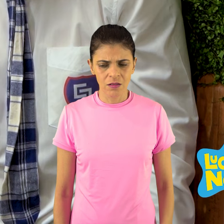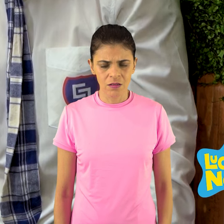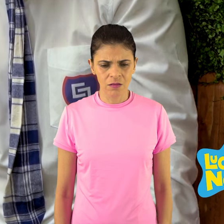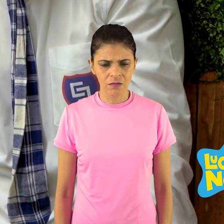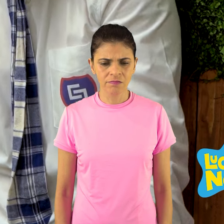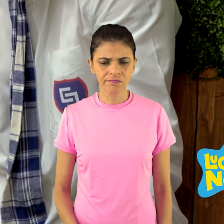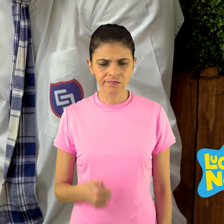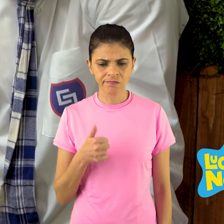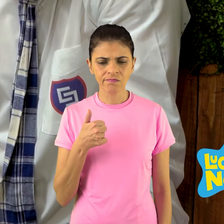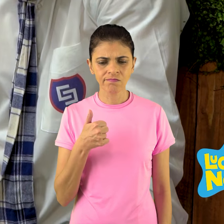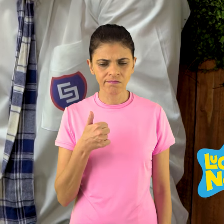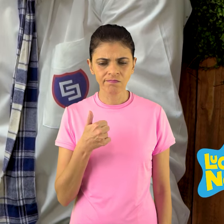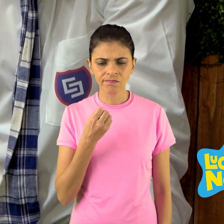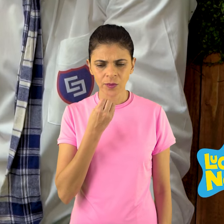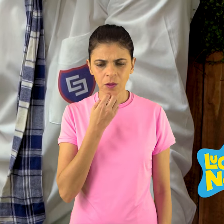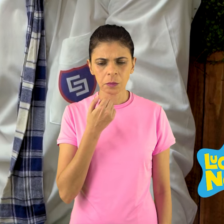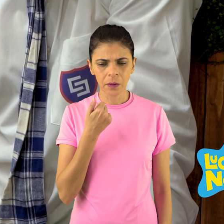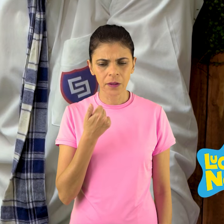Tudo bem.